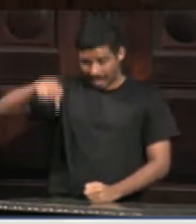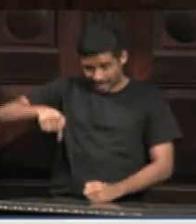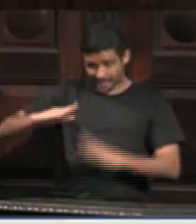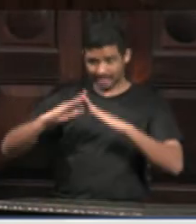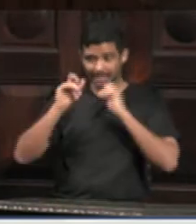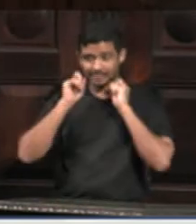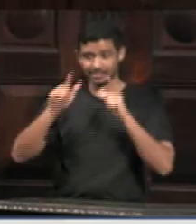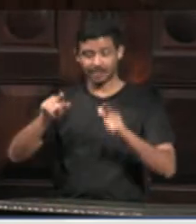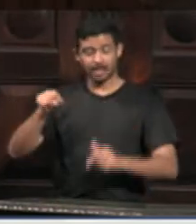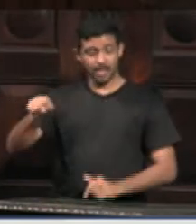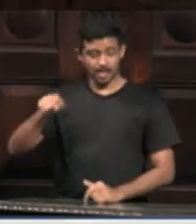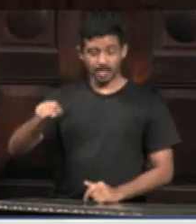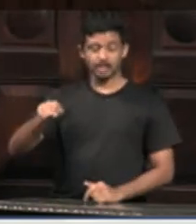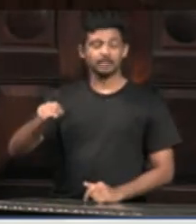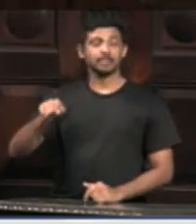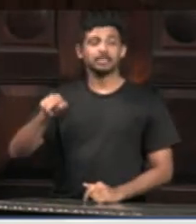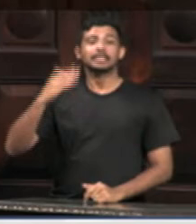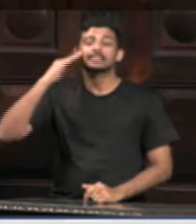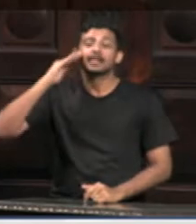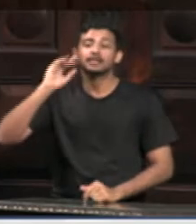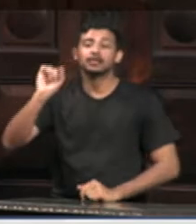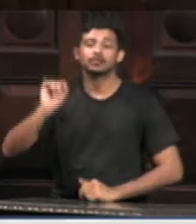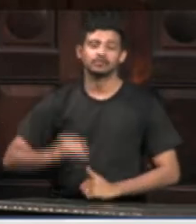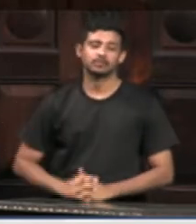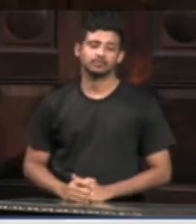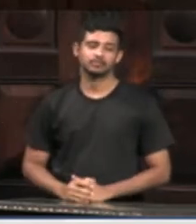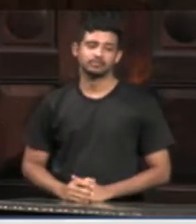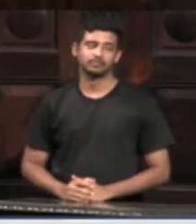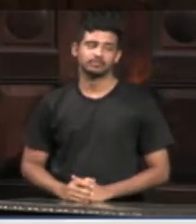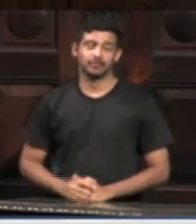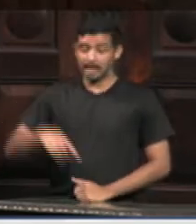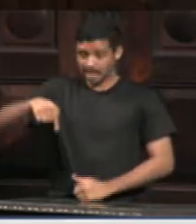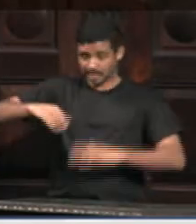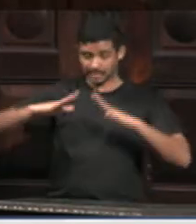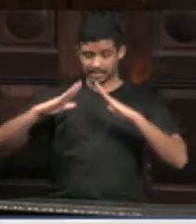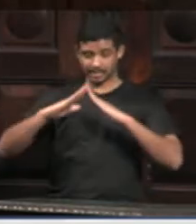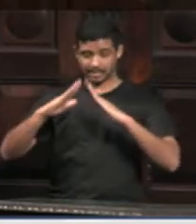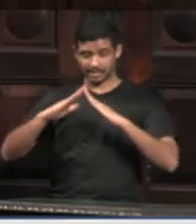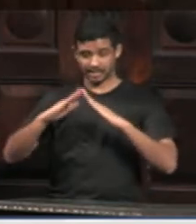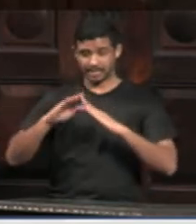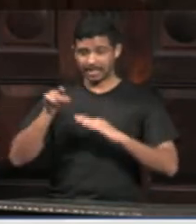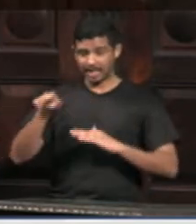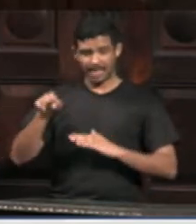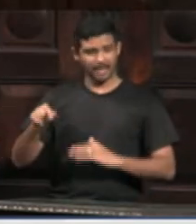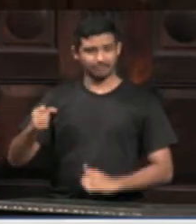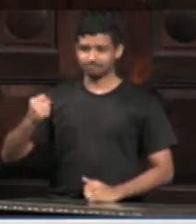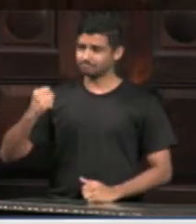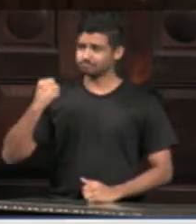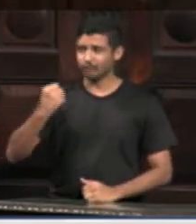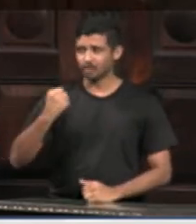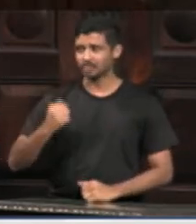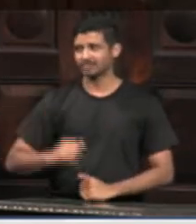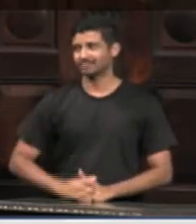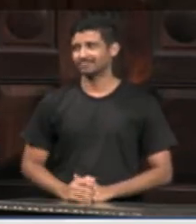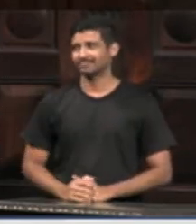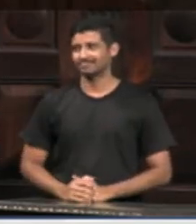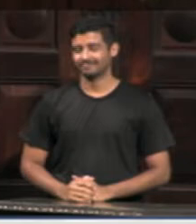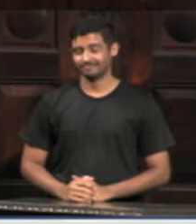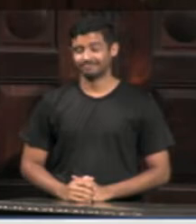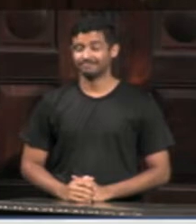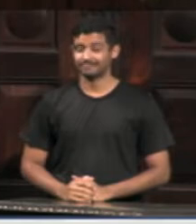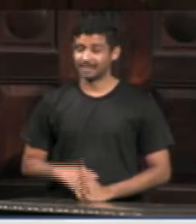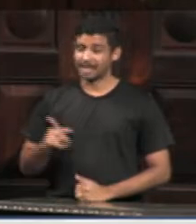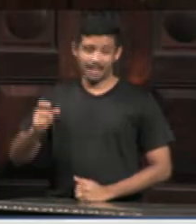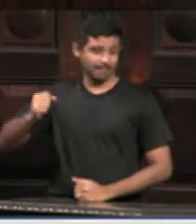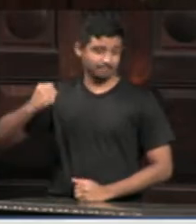que entenda que esta Casa é um poder, e como um